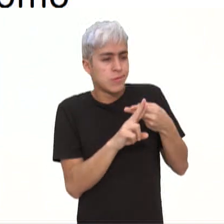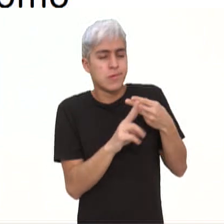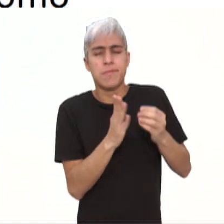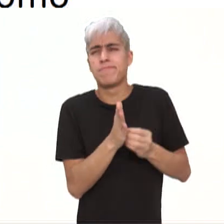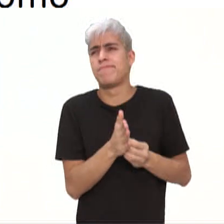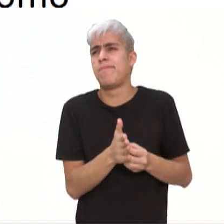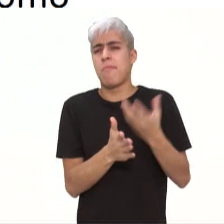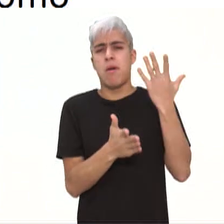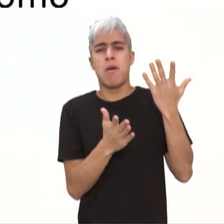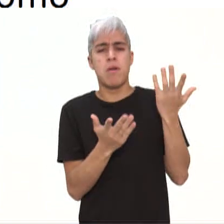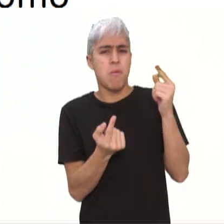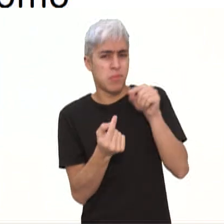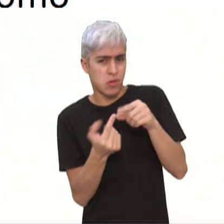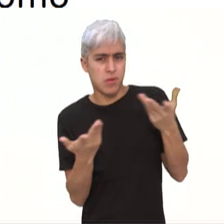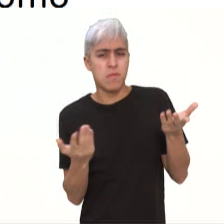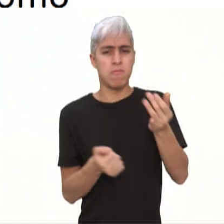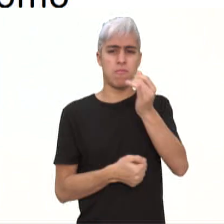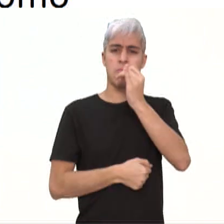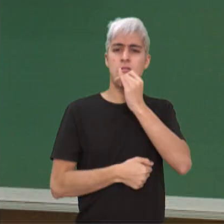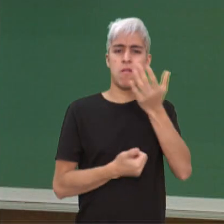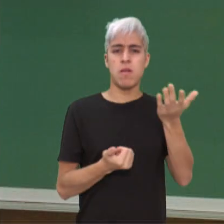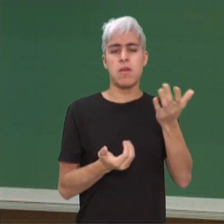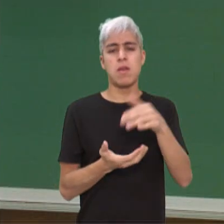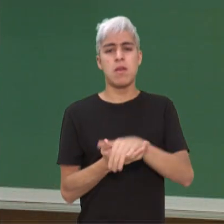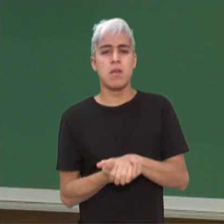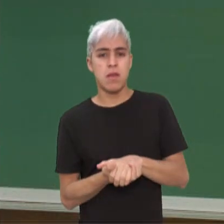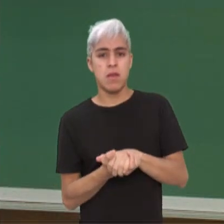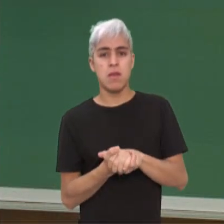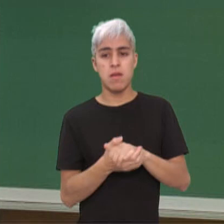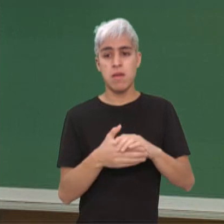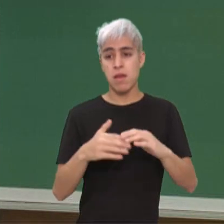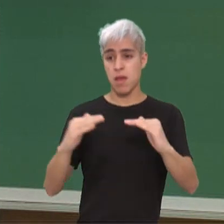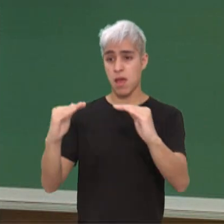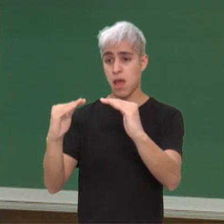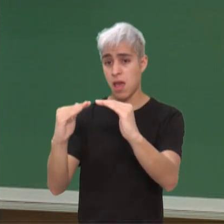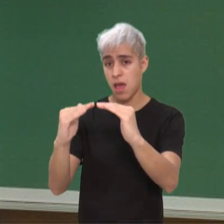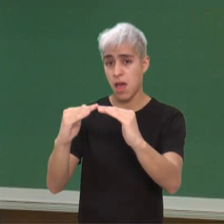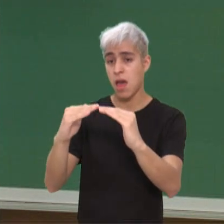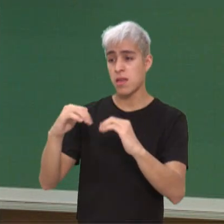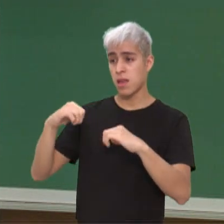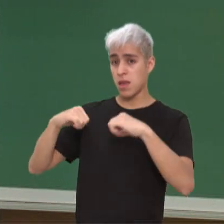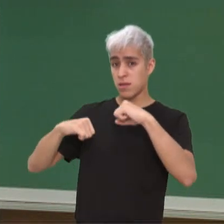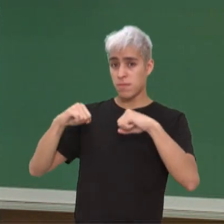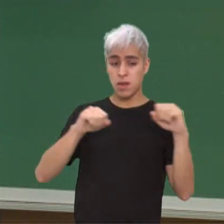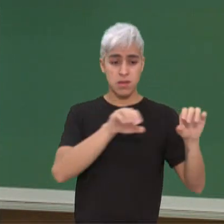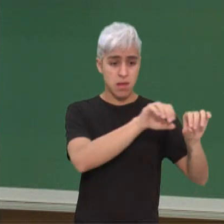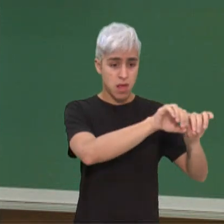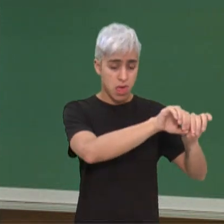diversos fins, tais como o abastecimento